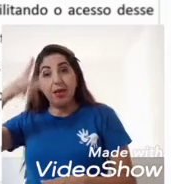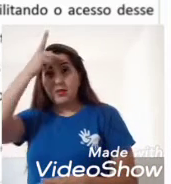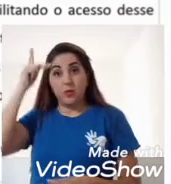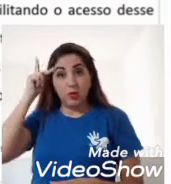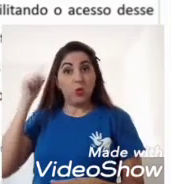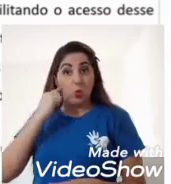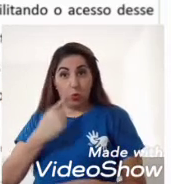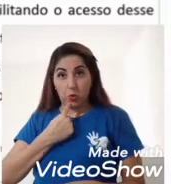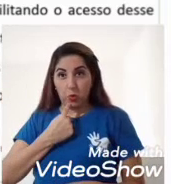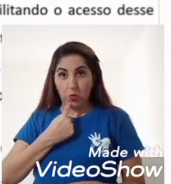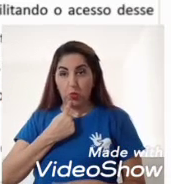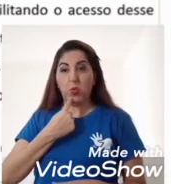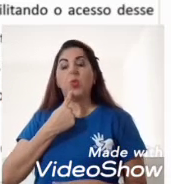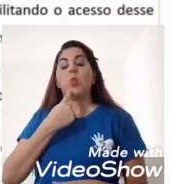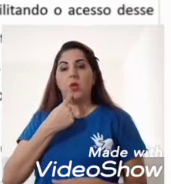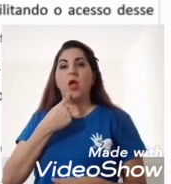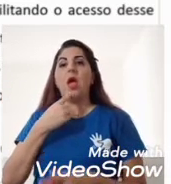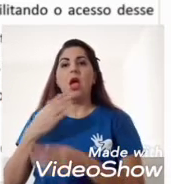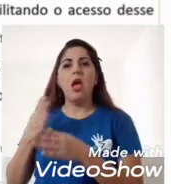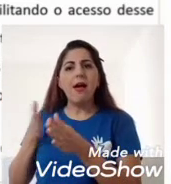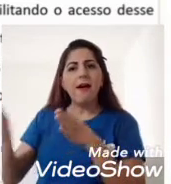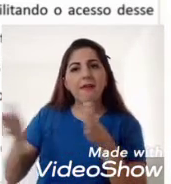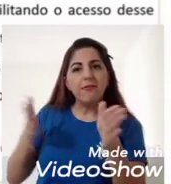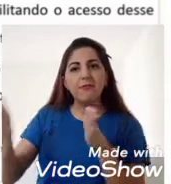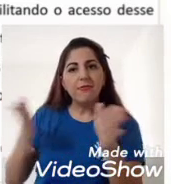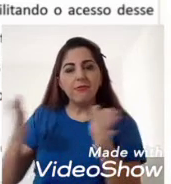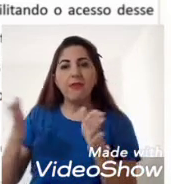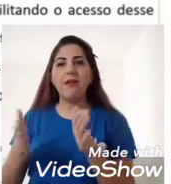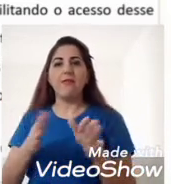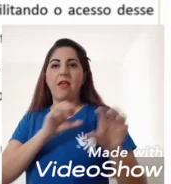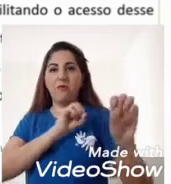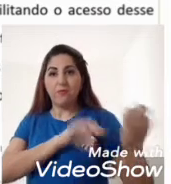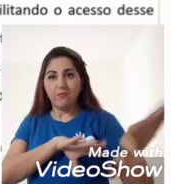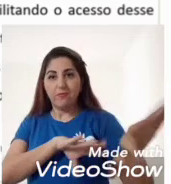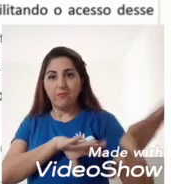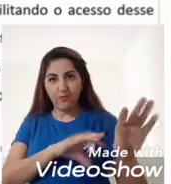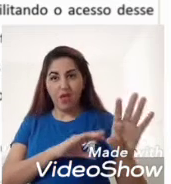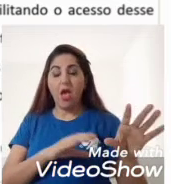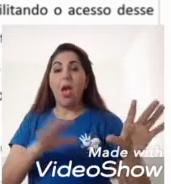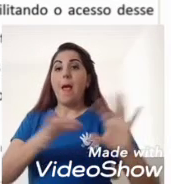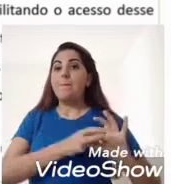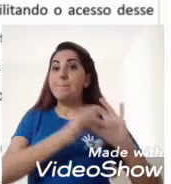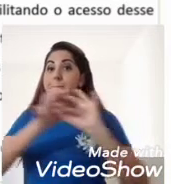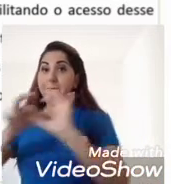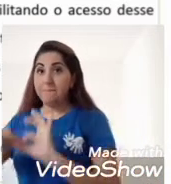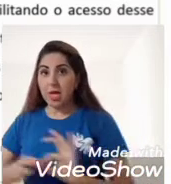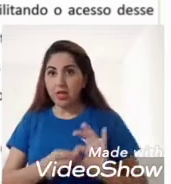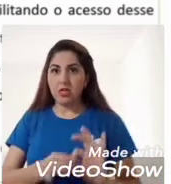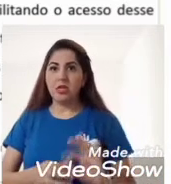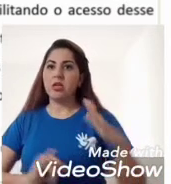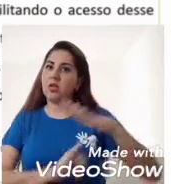audição consigam acesso pleno ao sistema educacional, é preciso que o Ministério da Educação, em parceria com as instituições de